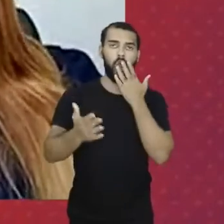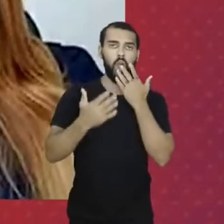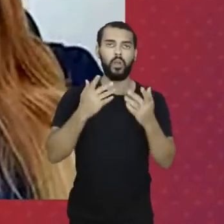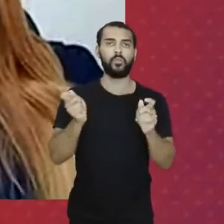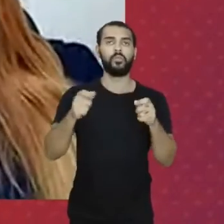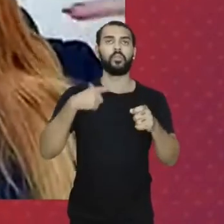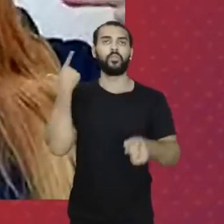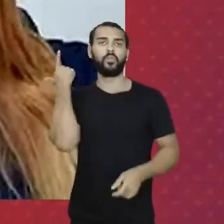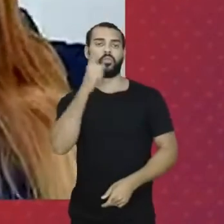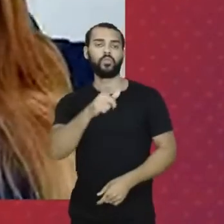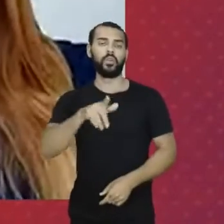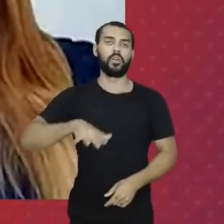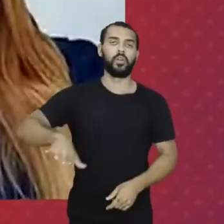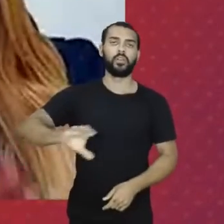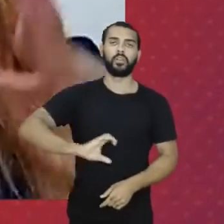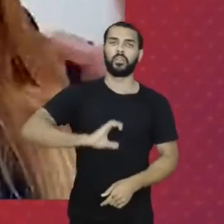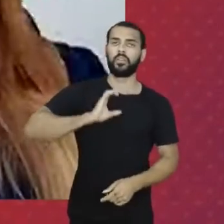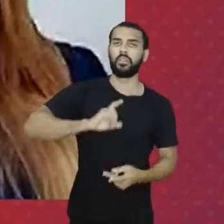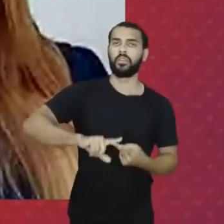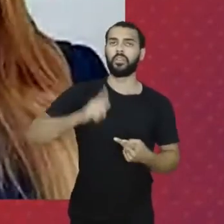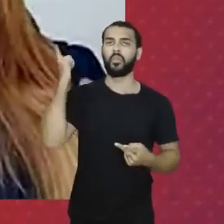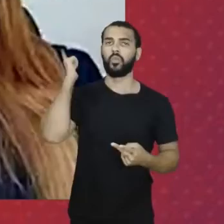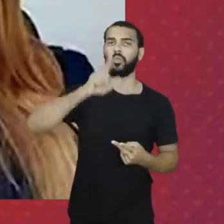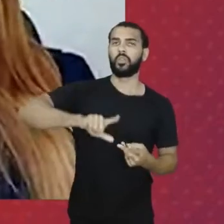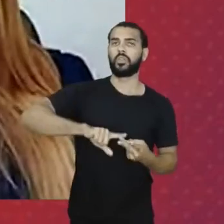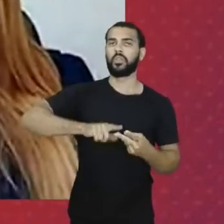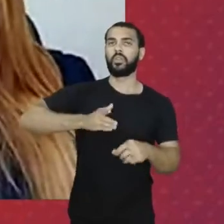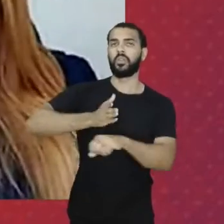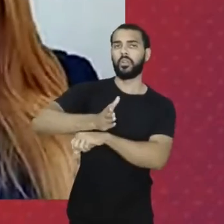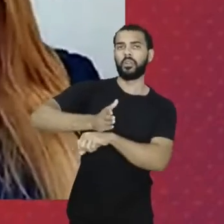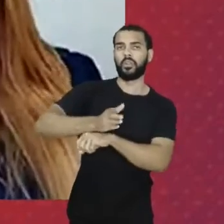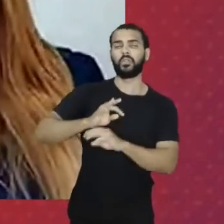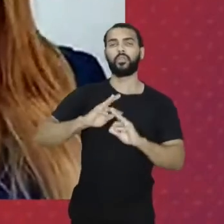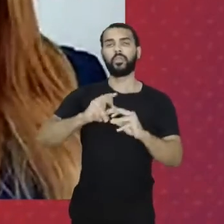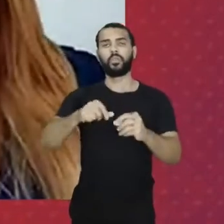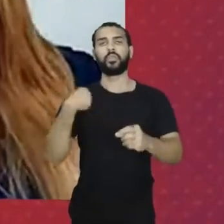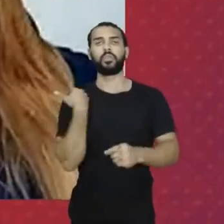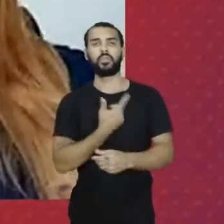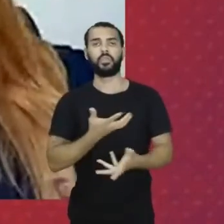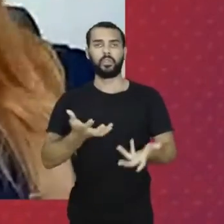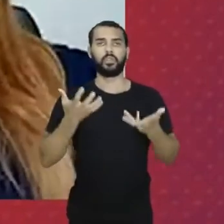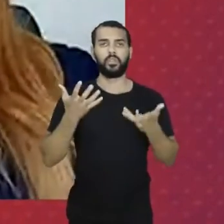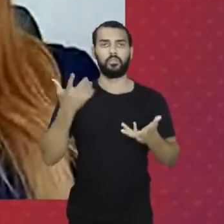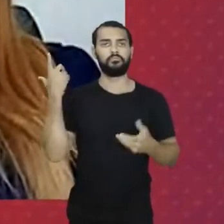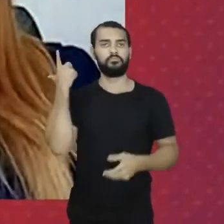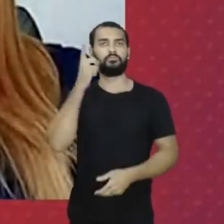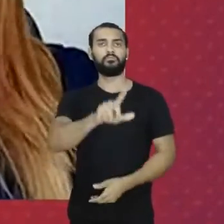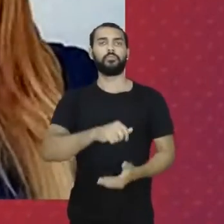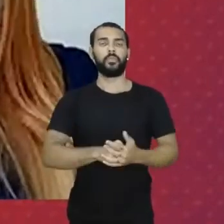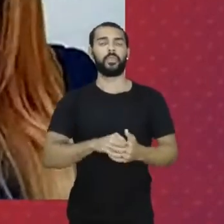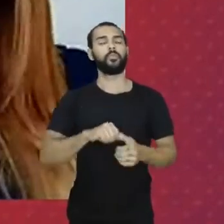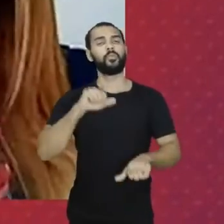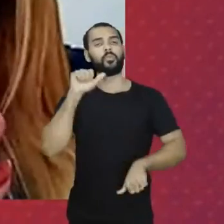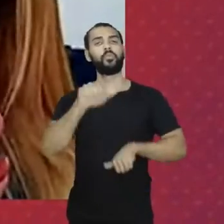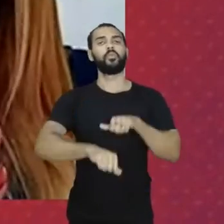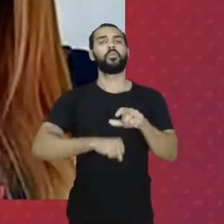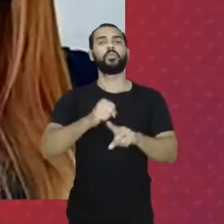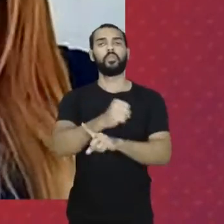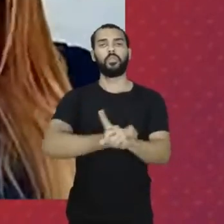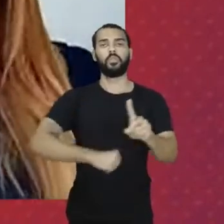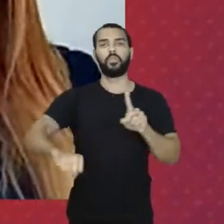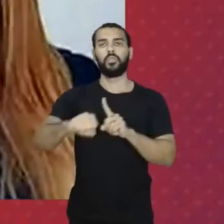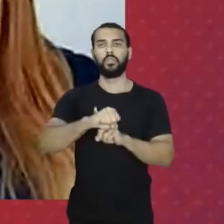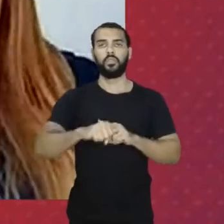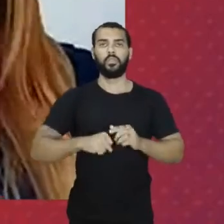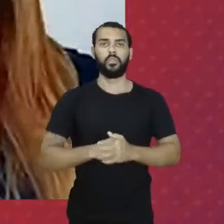para a cidadania, para o acesso e para tudo o que a gente quer conquistar enquanto mudança paradigmática de uma sociedade. Contamos com